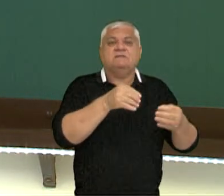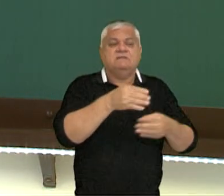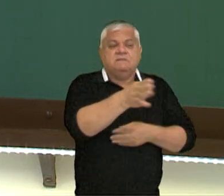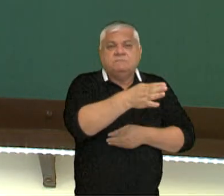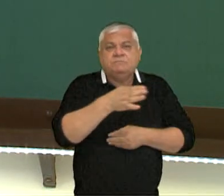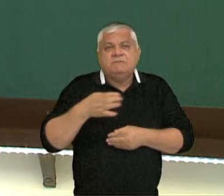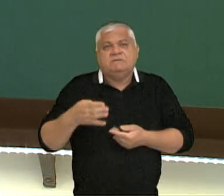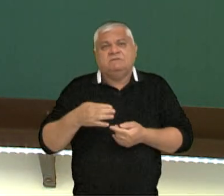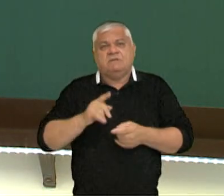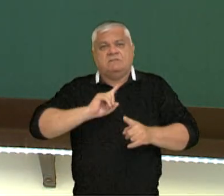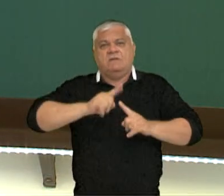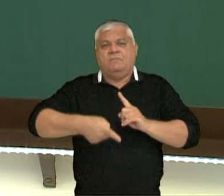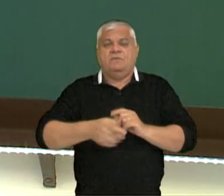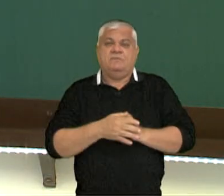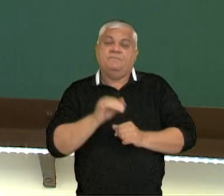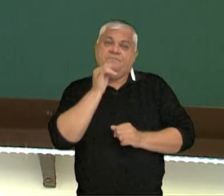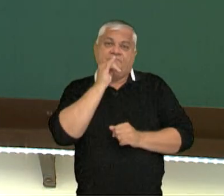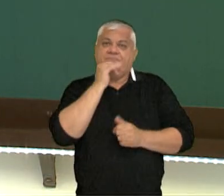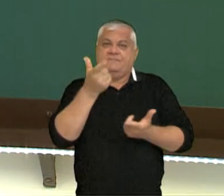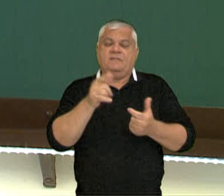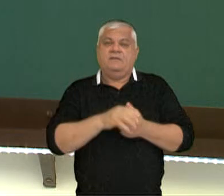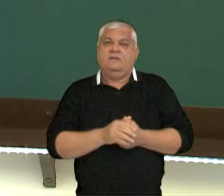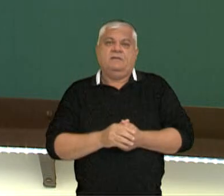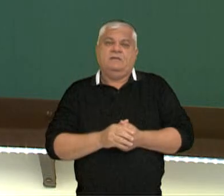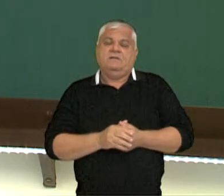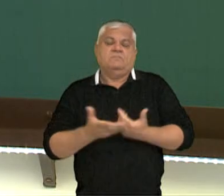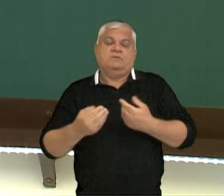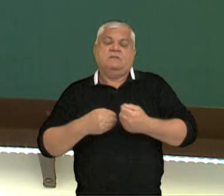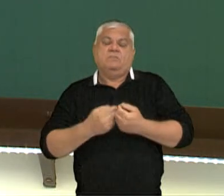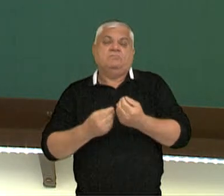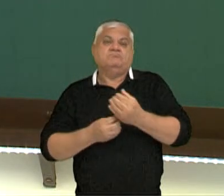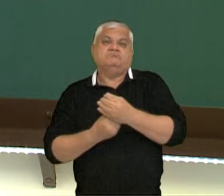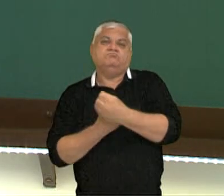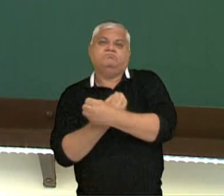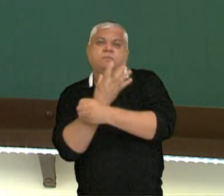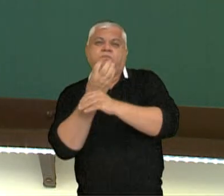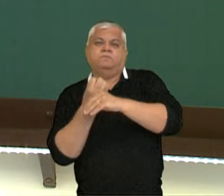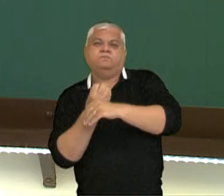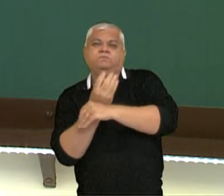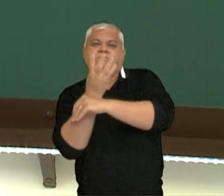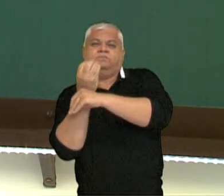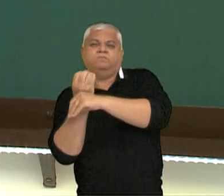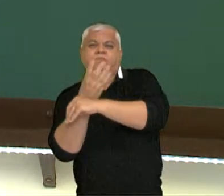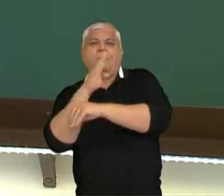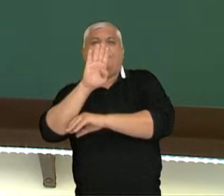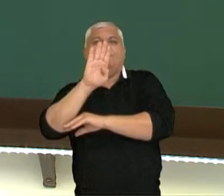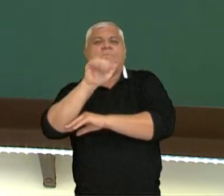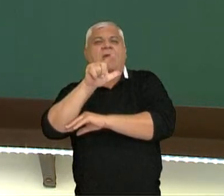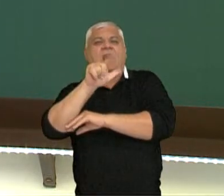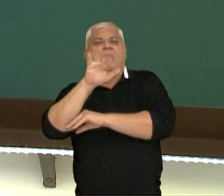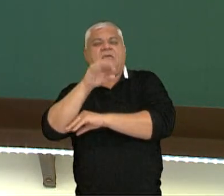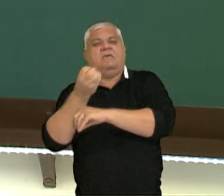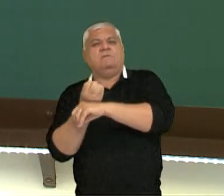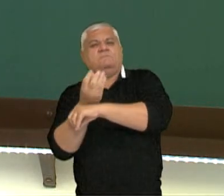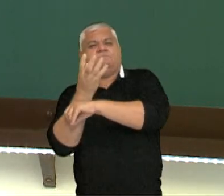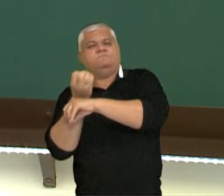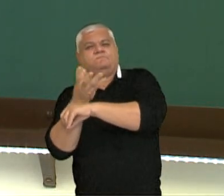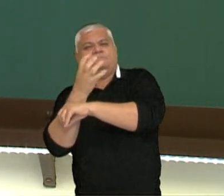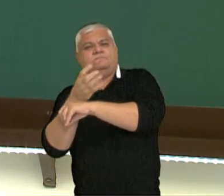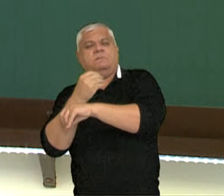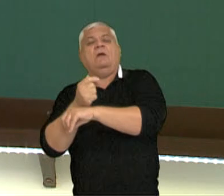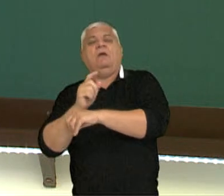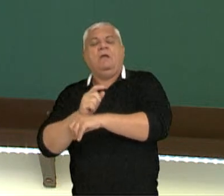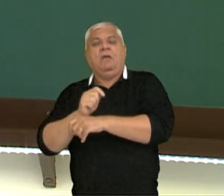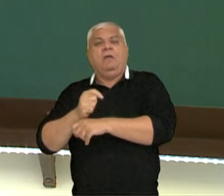espécies, né? Por exemplo, a proibição da pesca de baleias. Por quê? Porque você pode levar esses animais à extinção. Eles